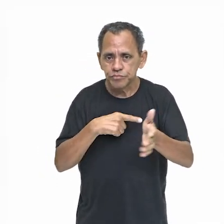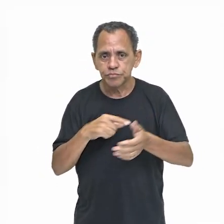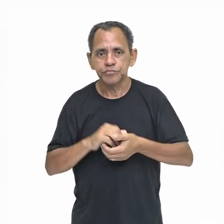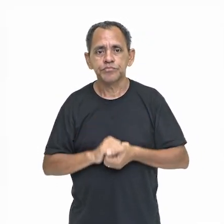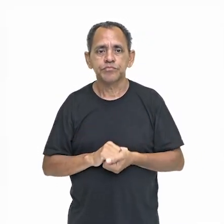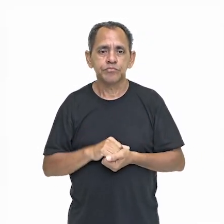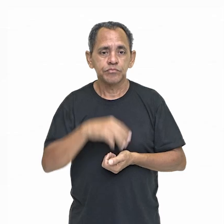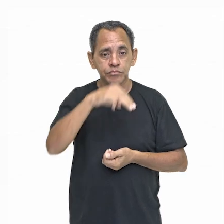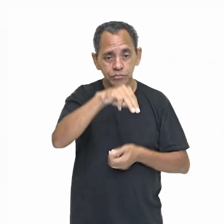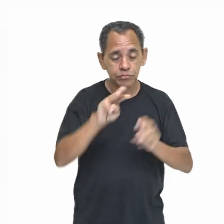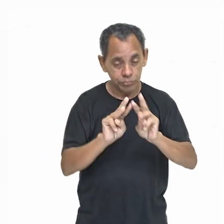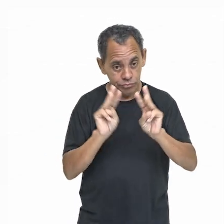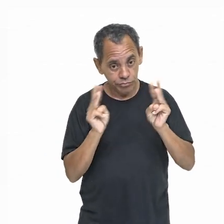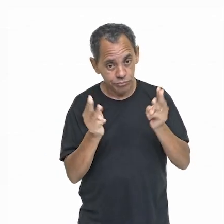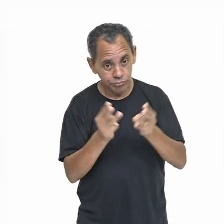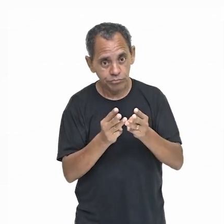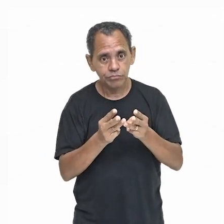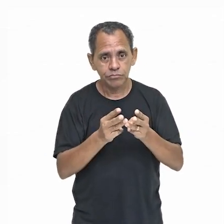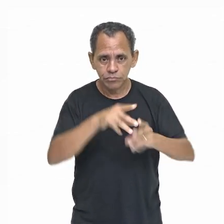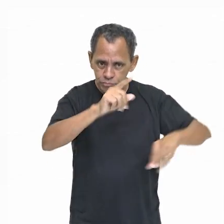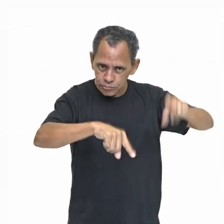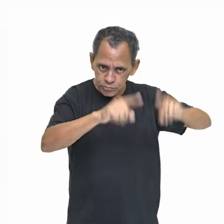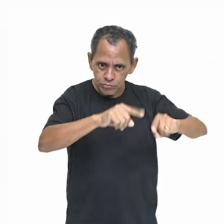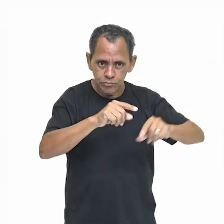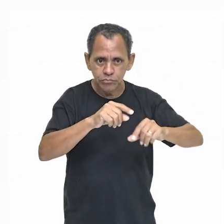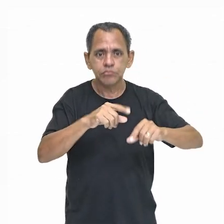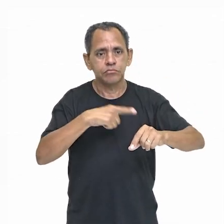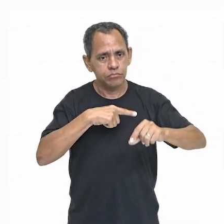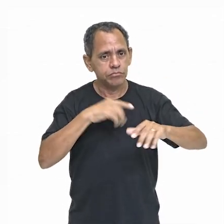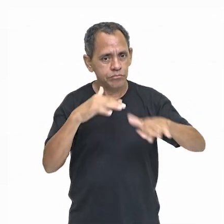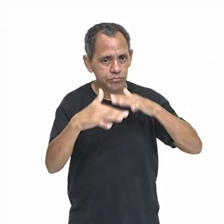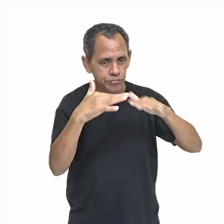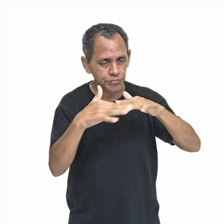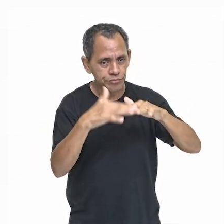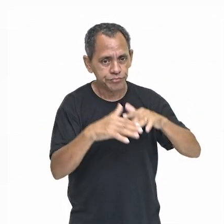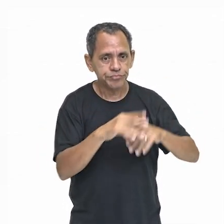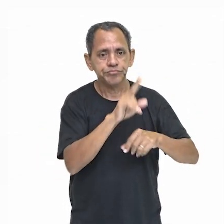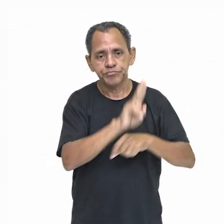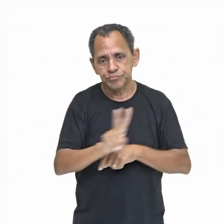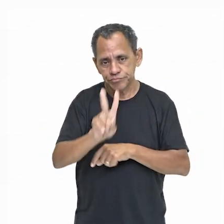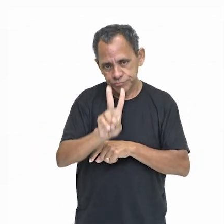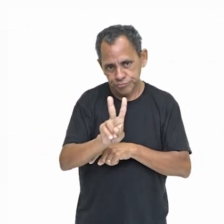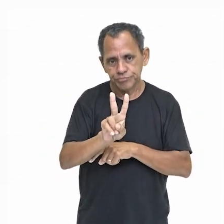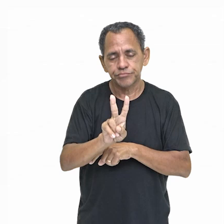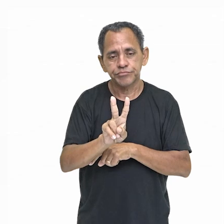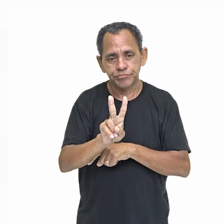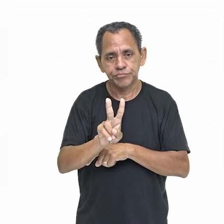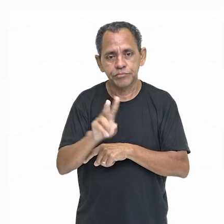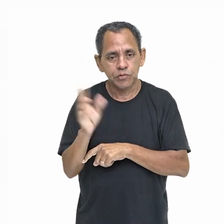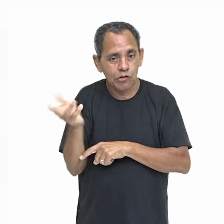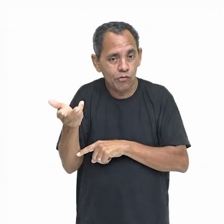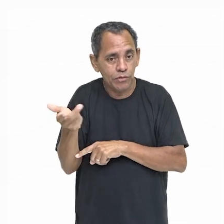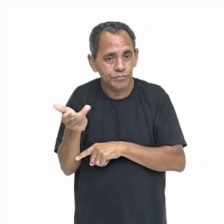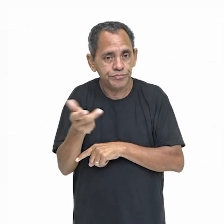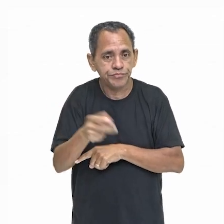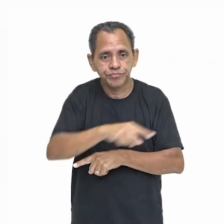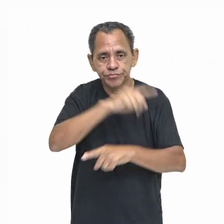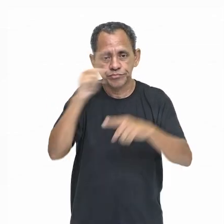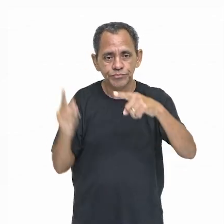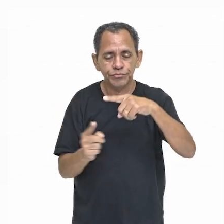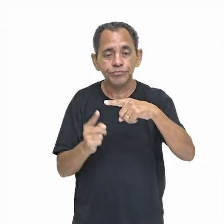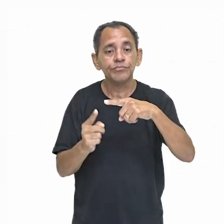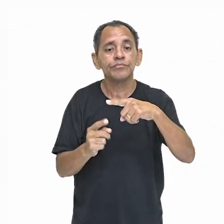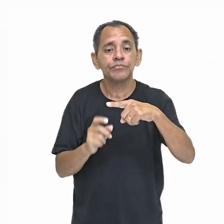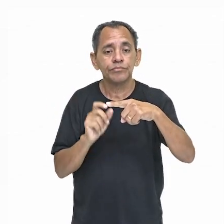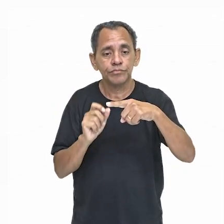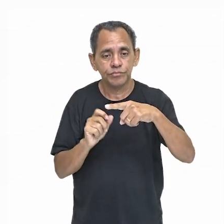m sendo a massa do elemento que se movimenta e o v é a velocidade e a unidade de medida dessa energia